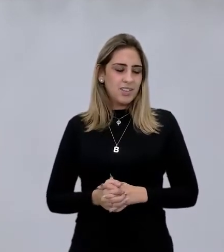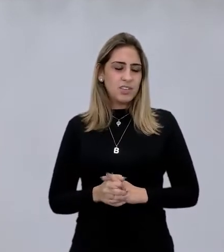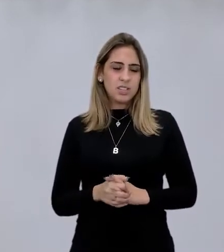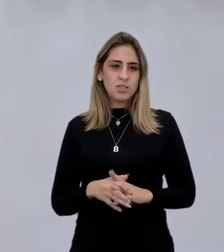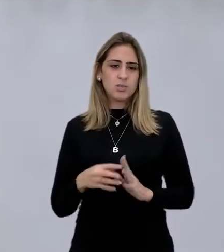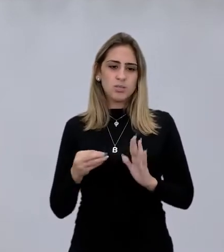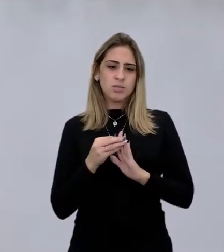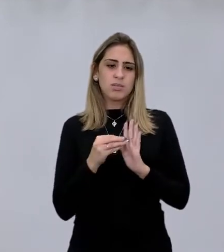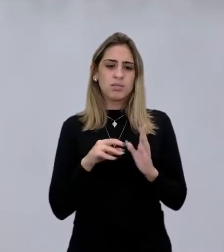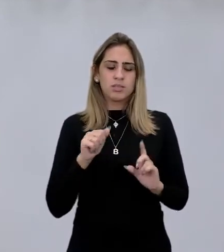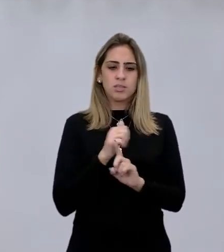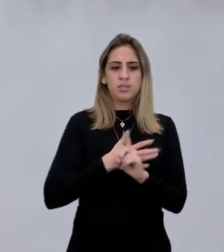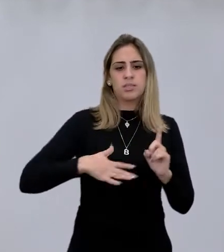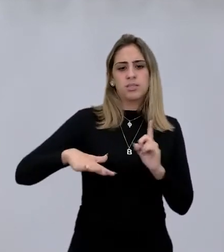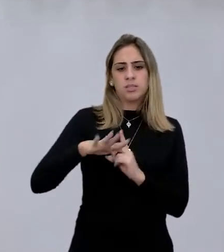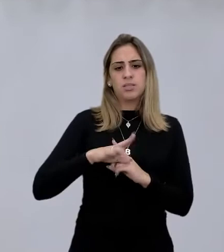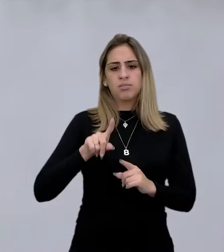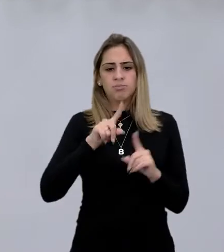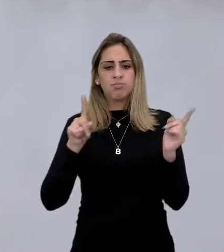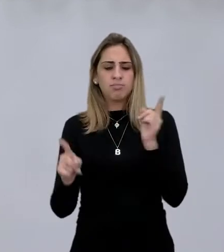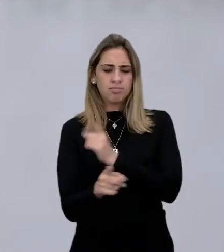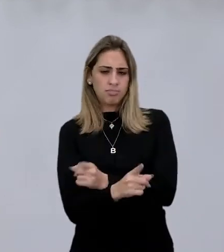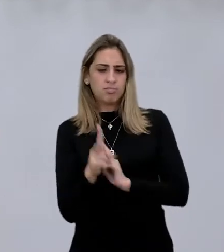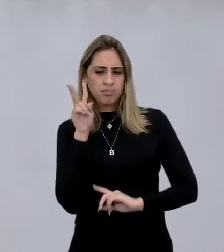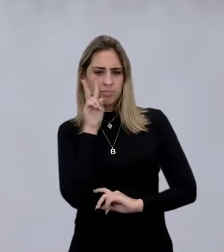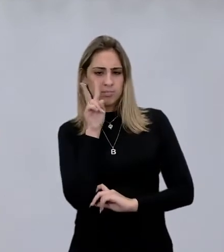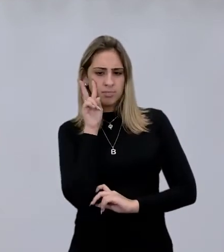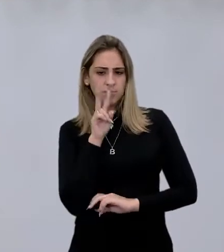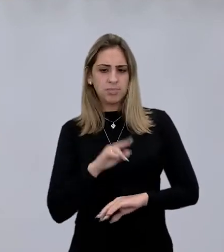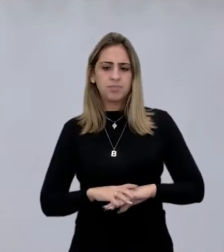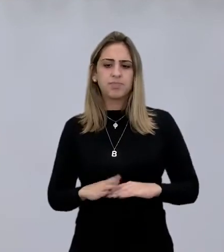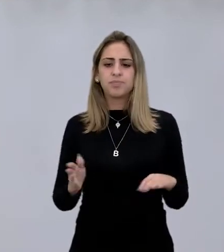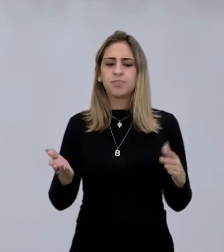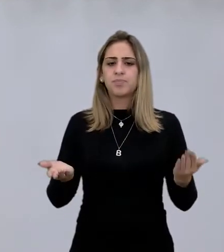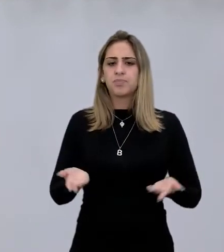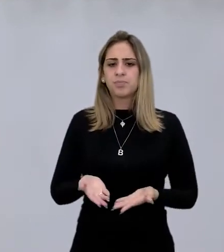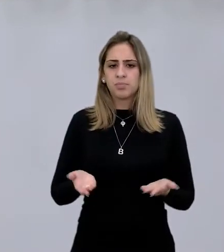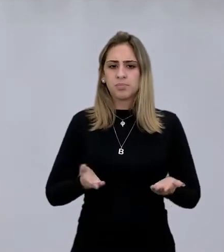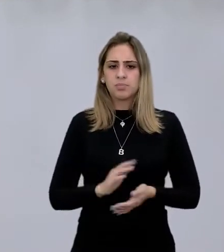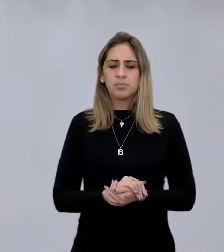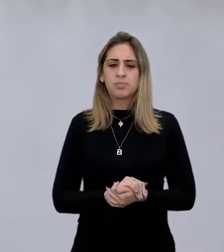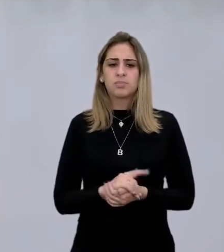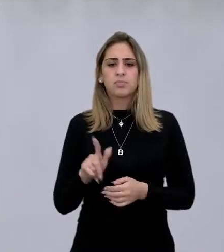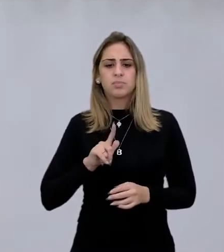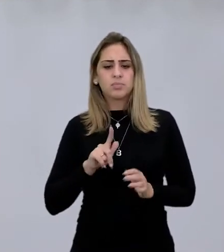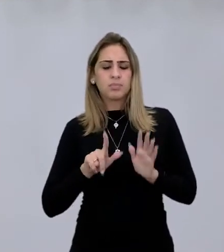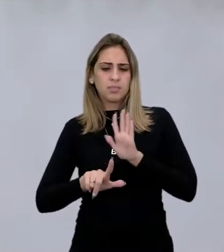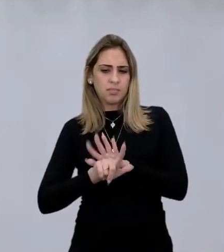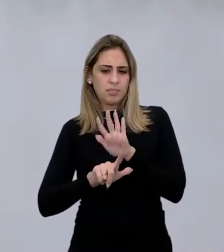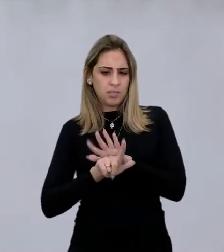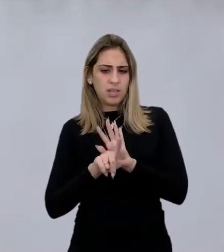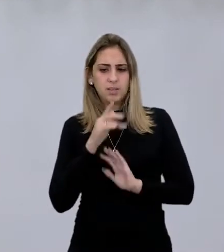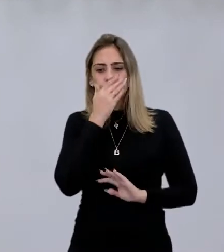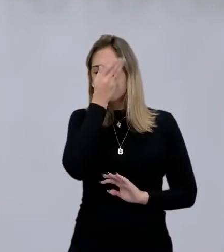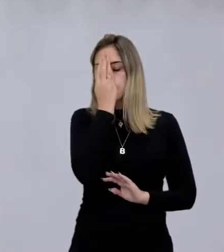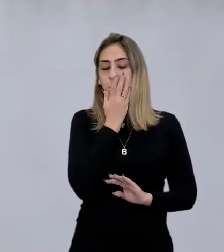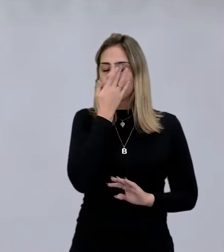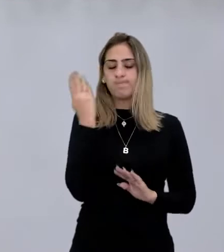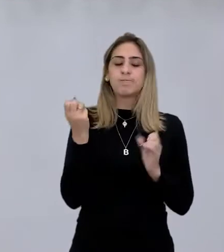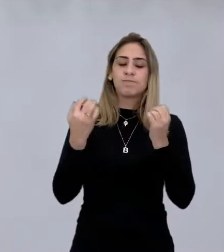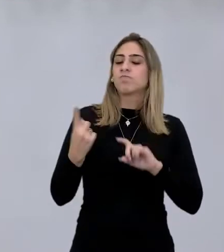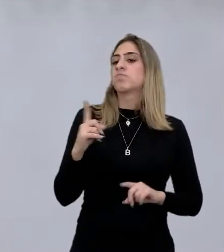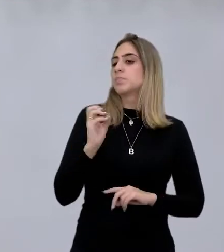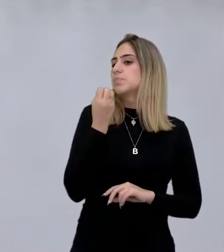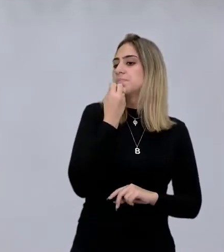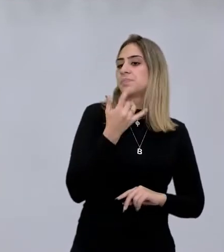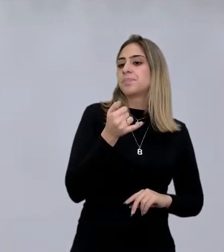consequências sociais dessa minha contravenção. Agora, existem leis, e aí eu já vou explicar porque ela não é um